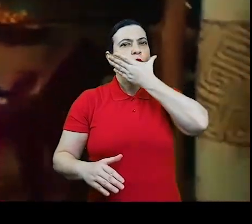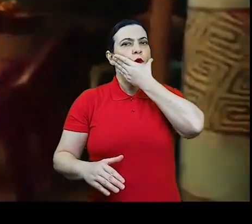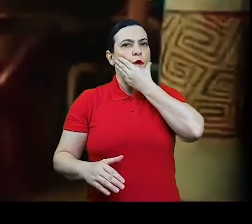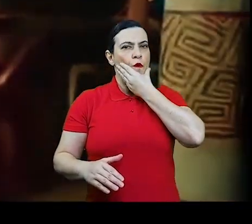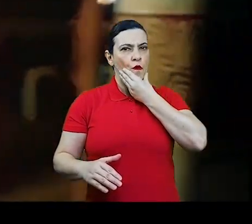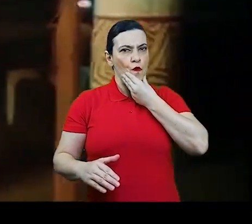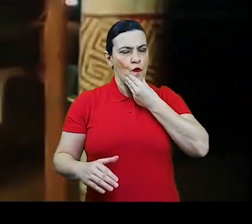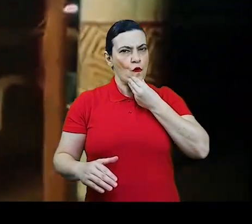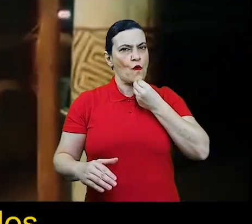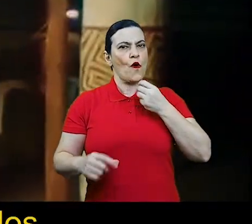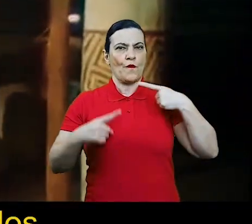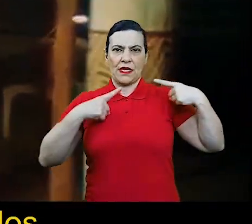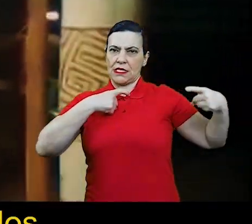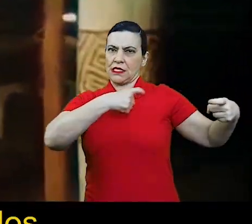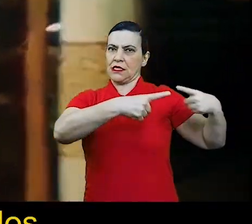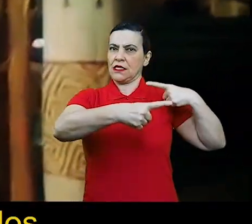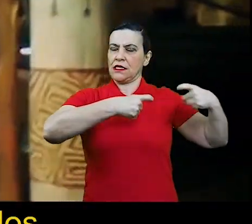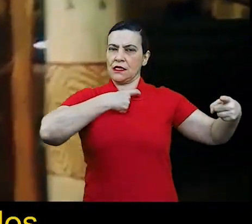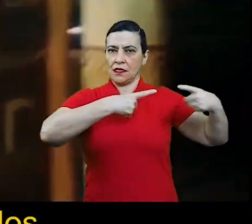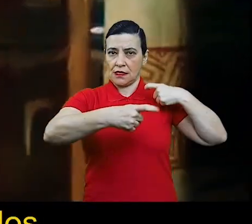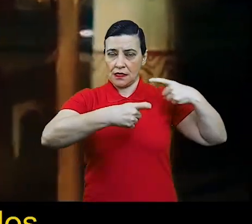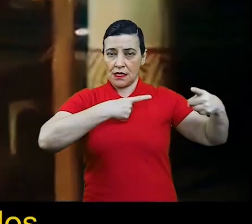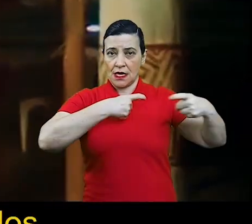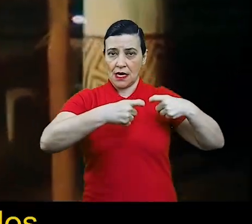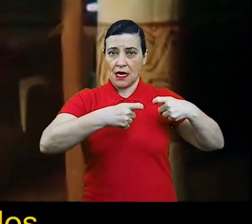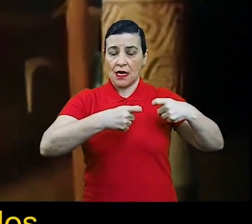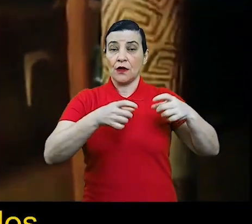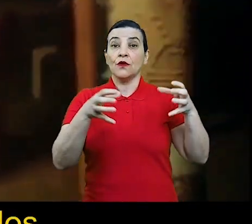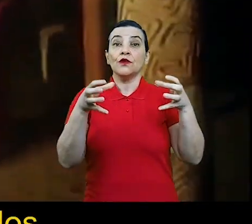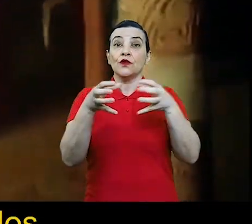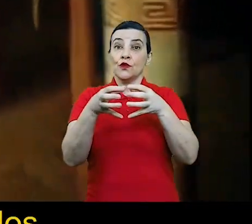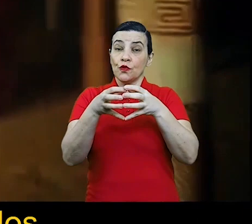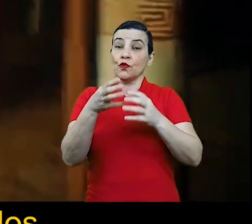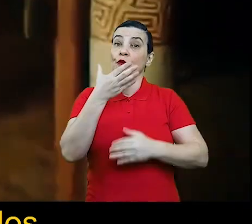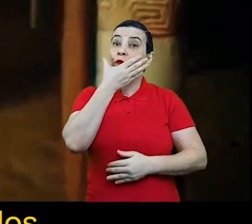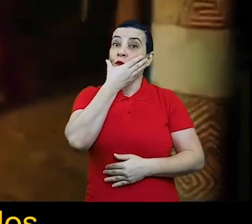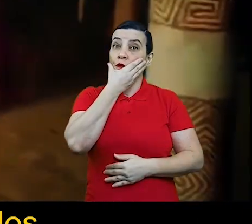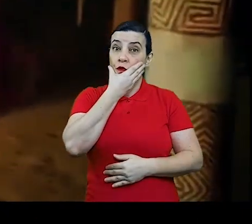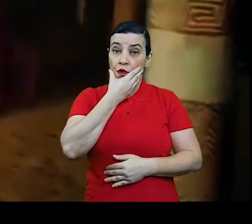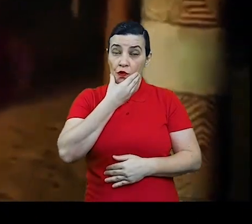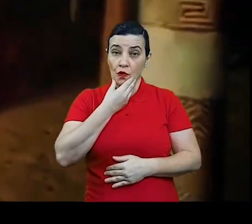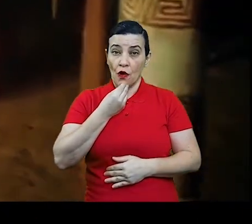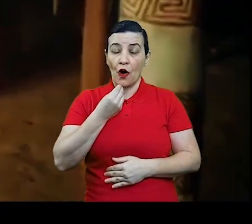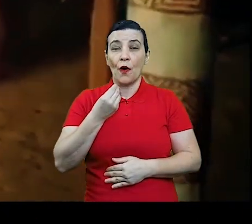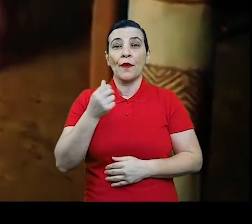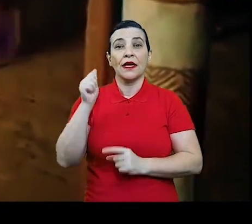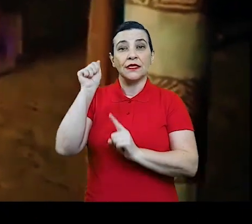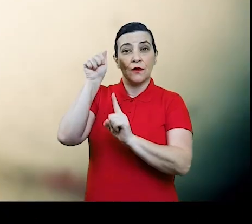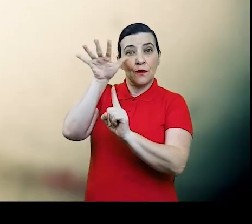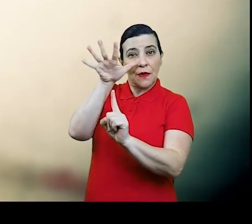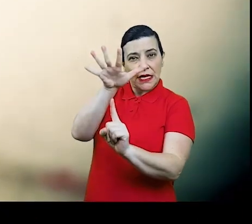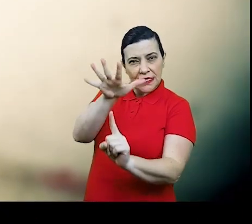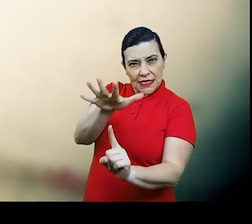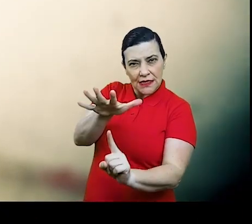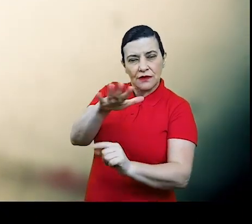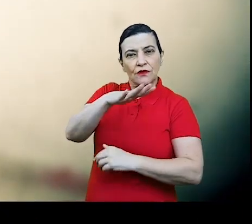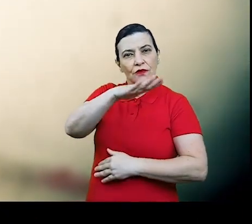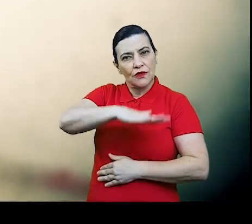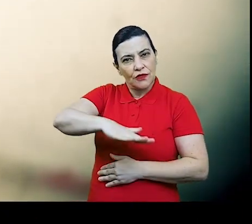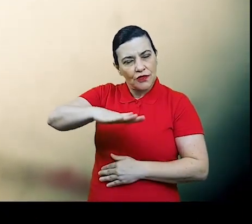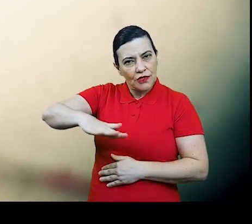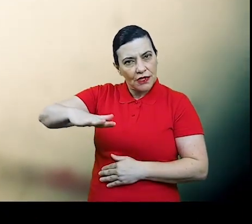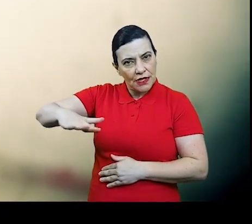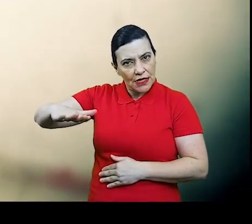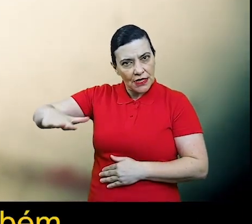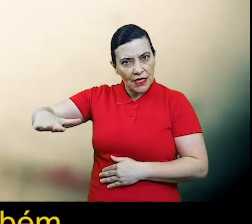o homem guerreiro, né? E geralmente os homens, eles são benzidos, né? Desde criança, eles